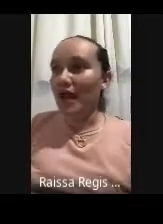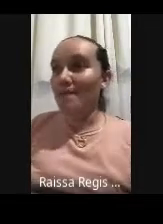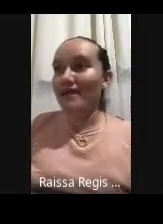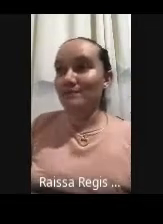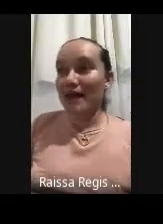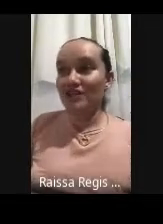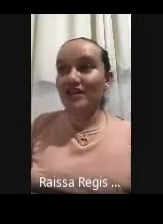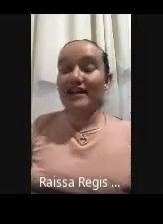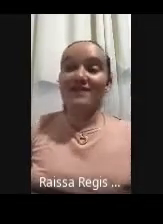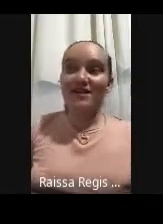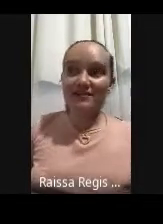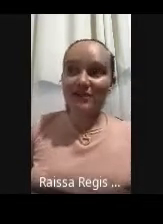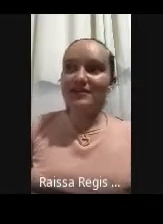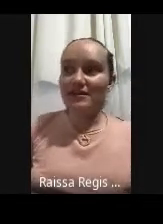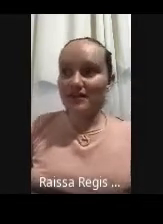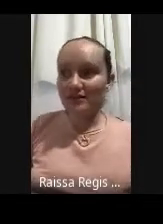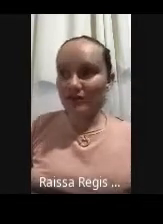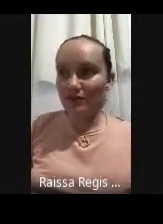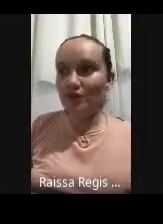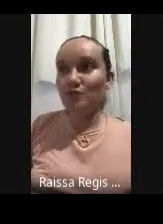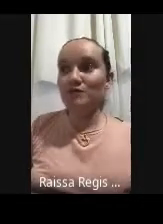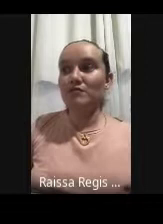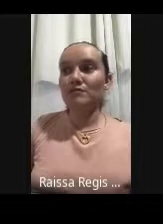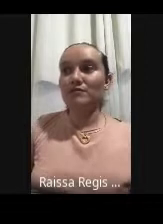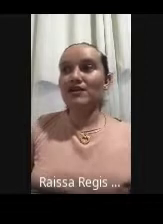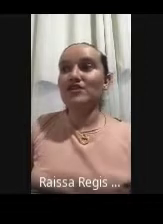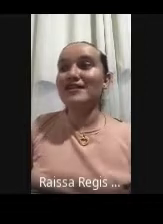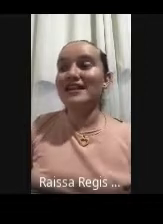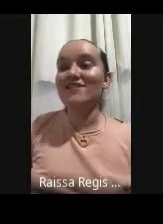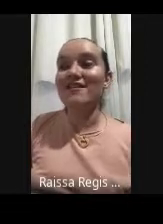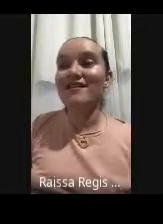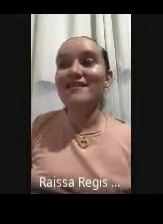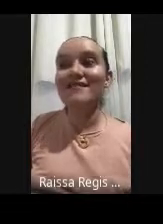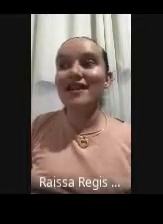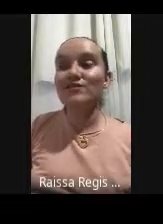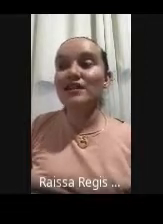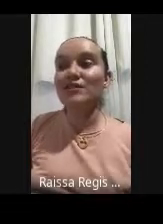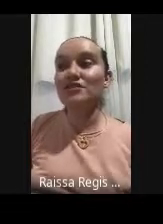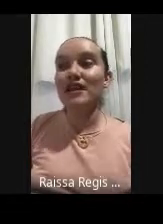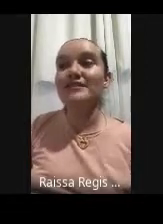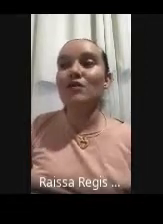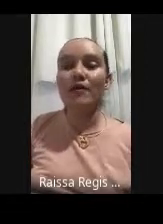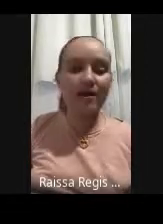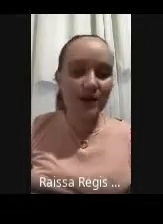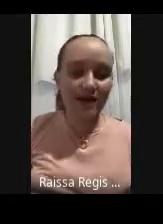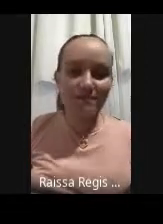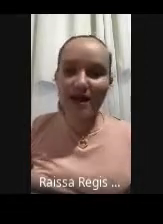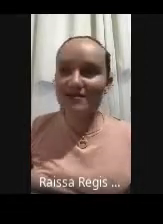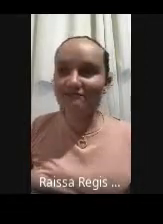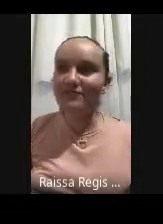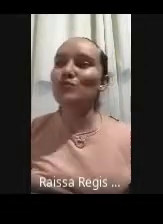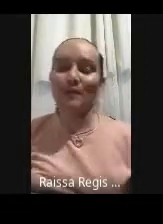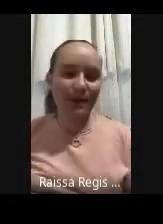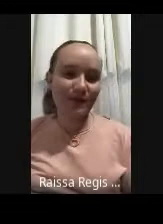Nove, é mais prática que a gravação da sinalização em vídeo, pois permite escrever e ler textos em língua de sinais em qualquer lugar.